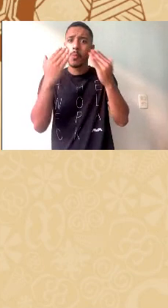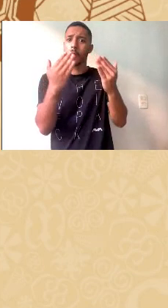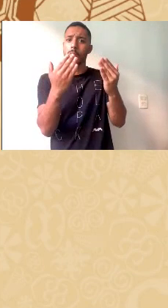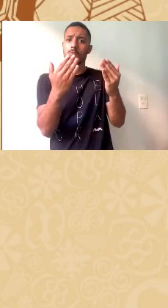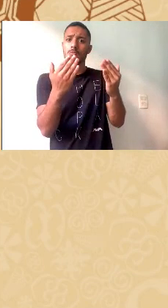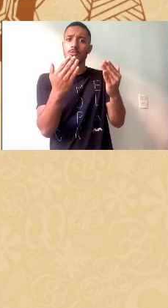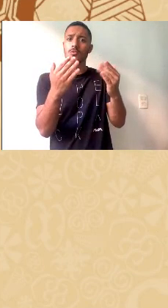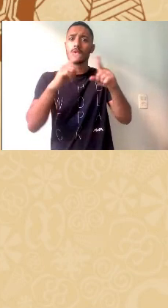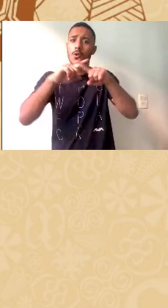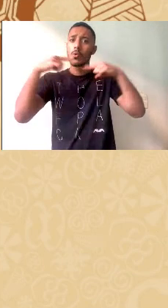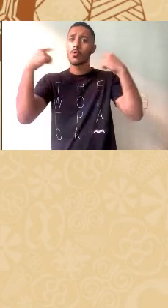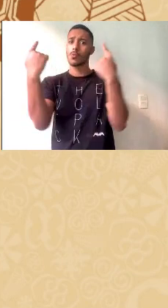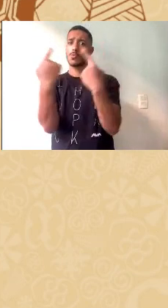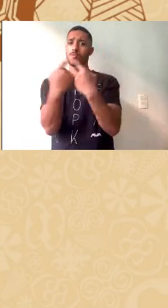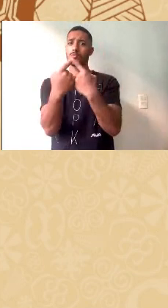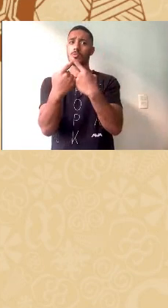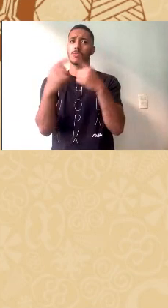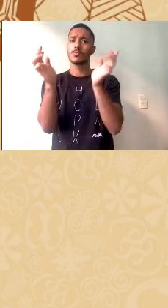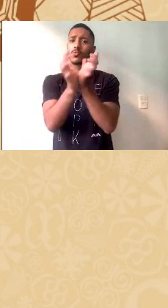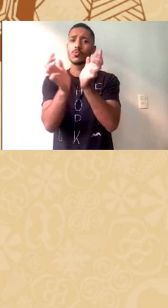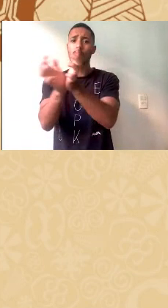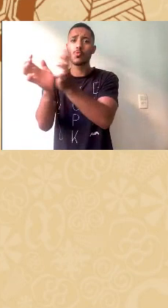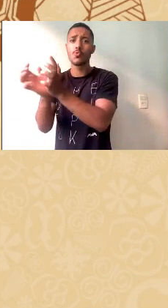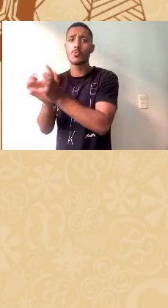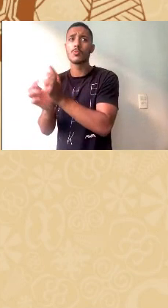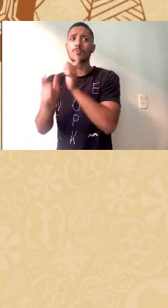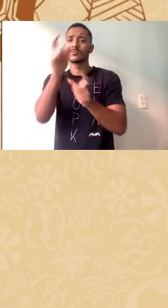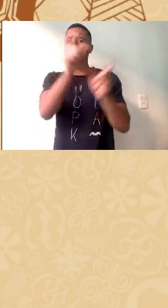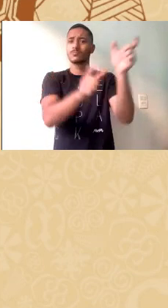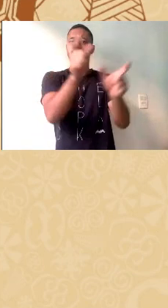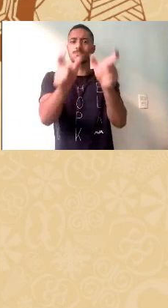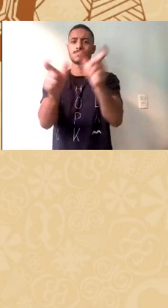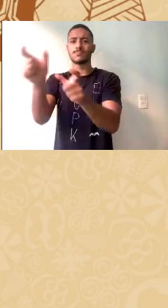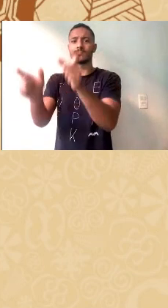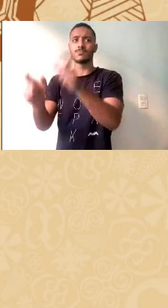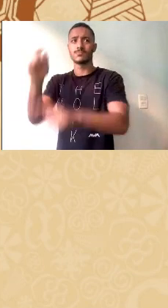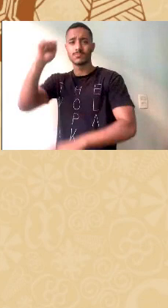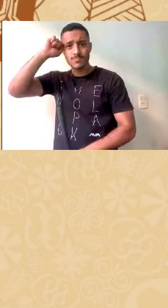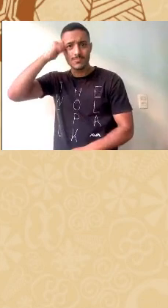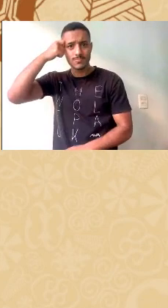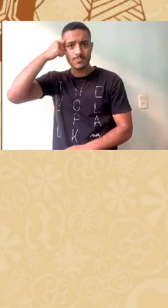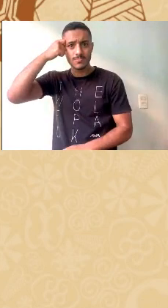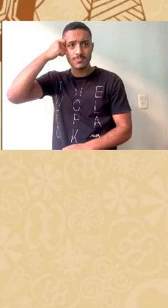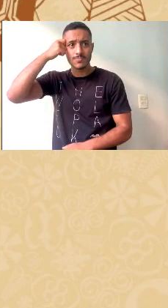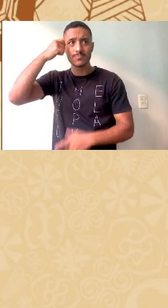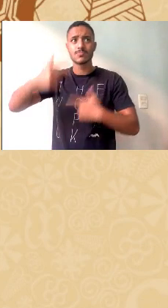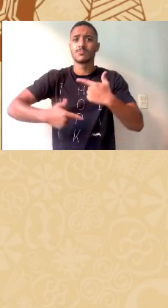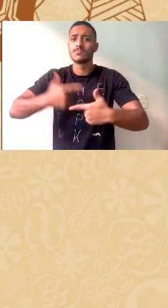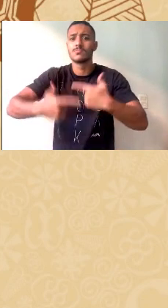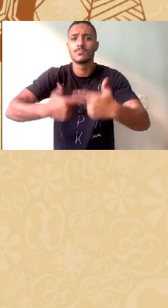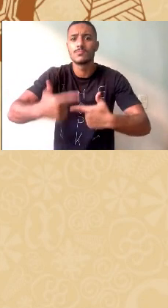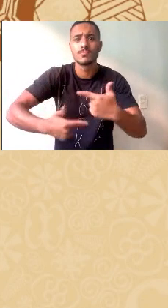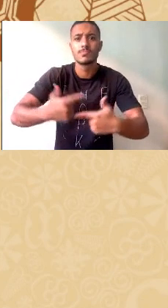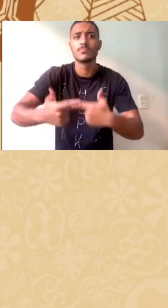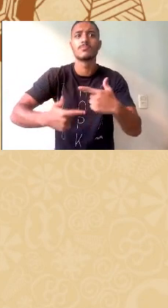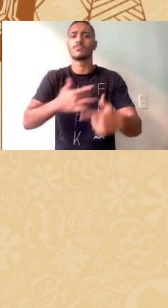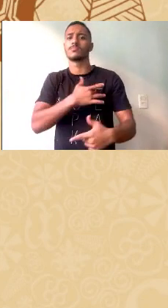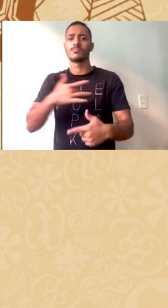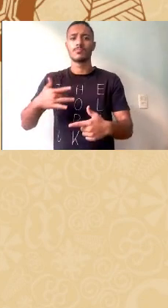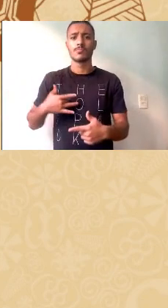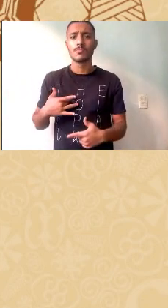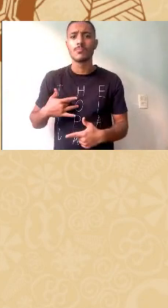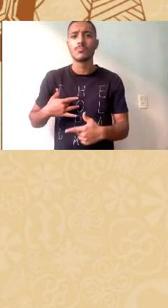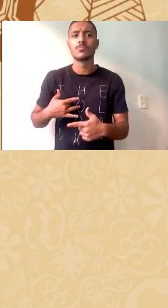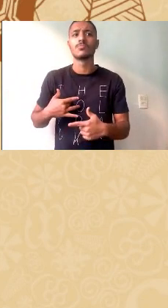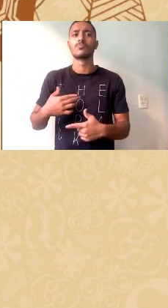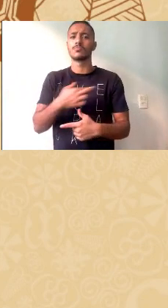os grupos manifestavam as mazelas que afetavam a população negra, no campo do trabalho, da educação, da saúde, apontando sempre